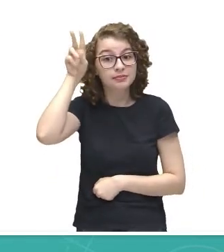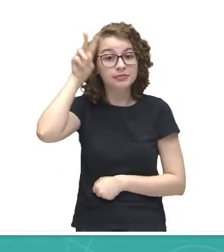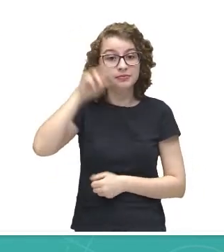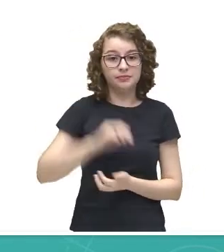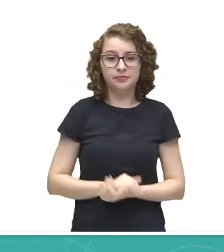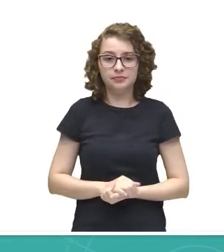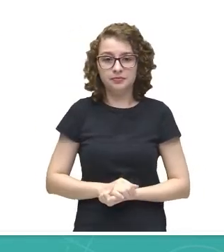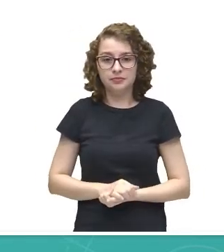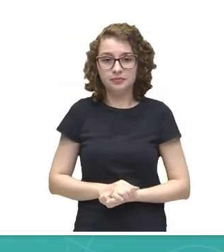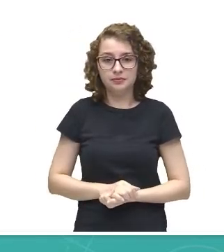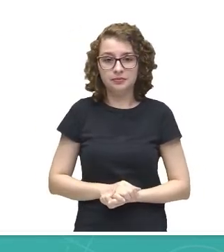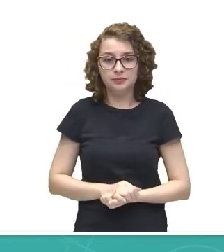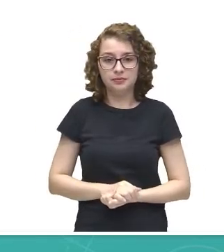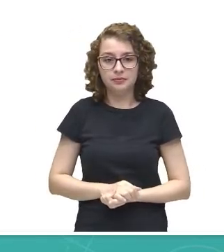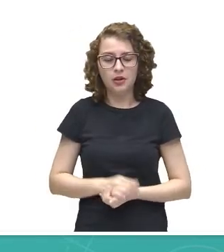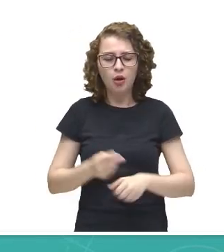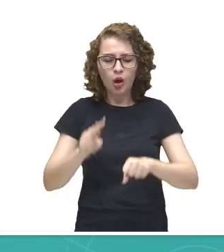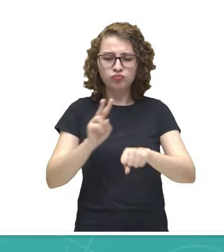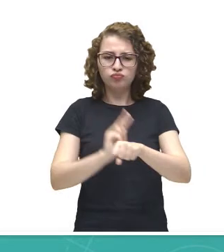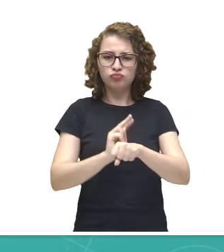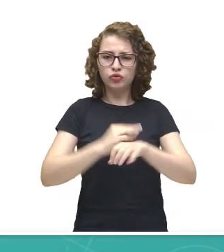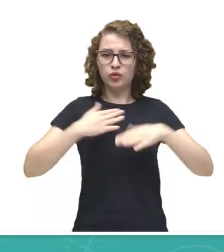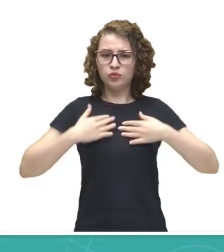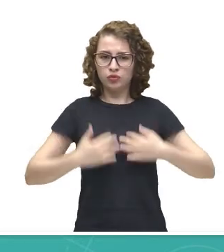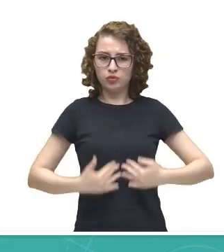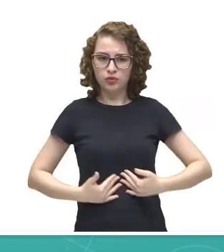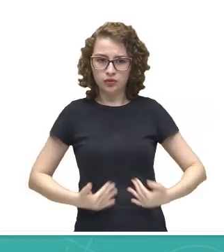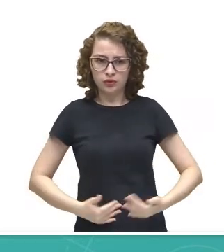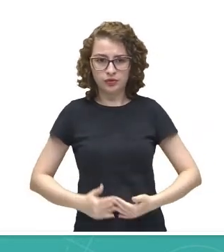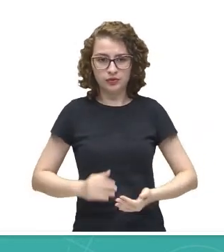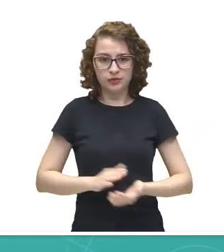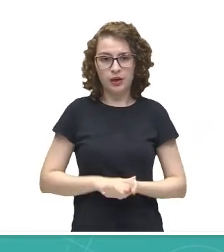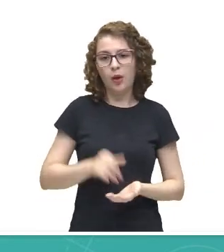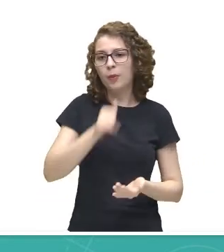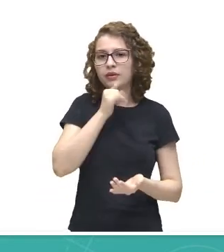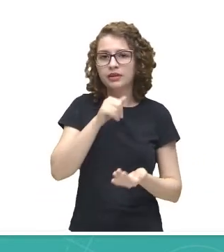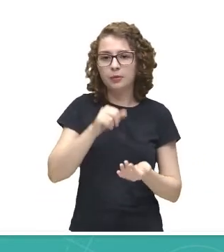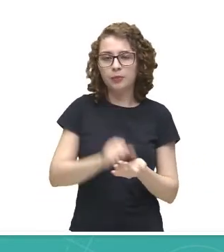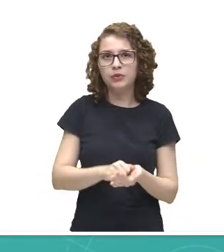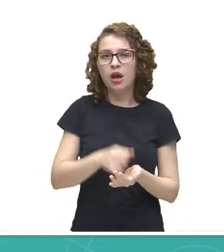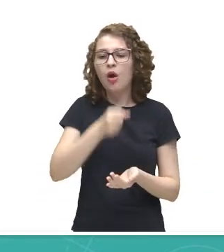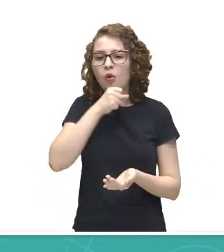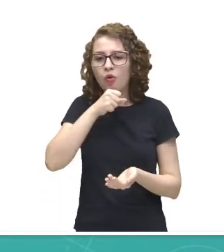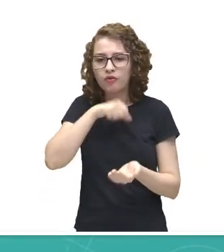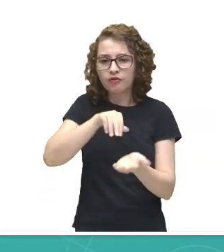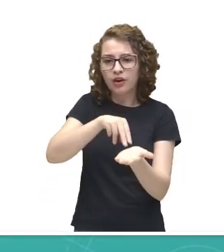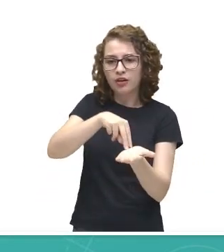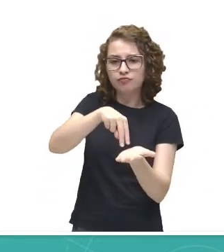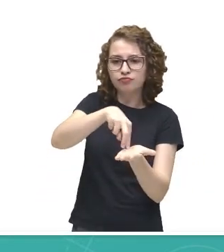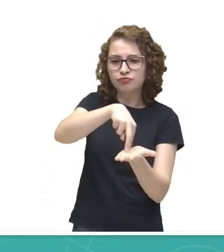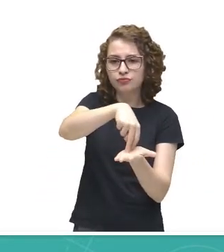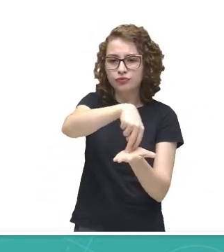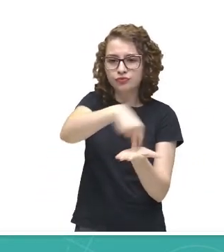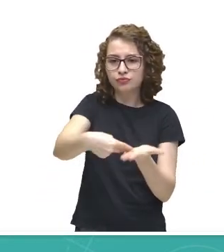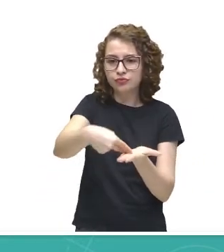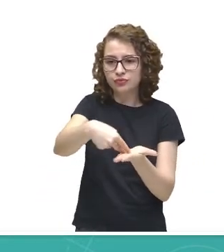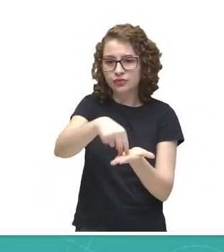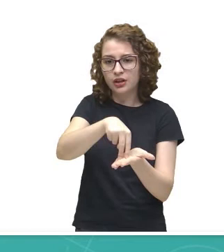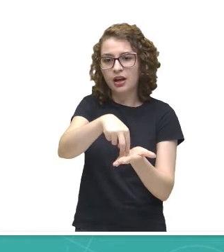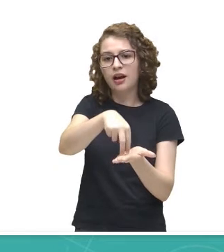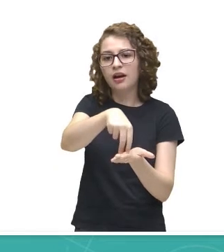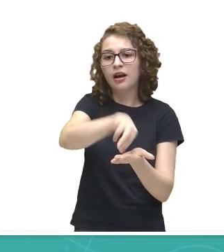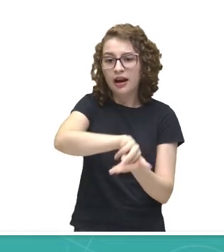status funcional elevado, a redução da frequência de quedas e fraturas. Quando o nosso idoso ele tem uma